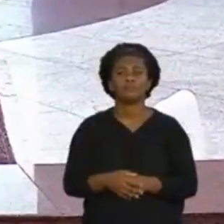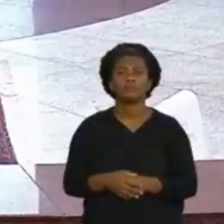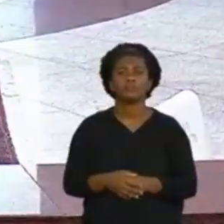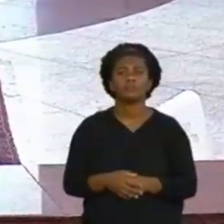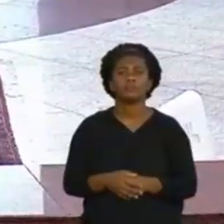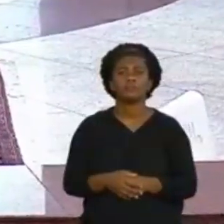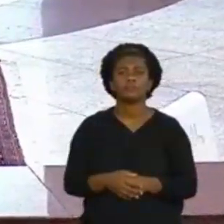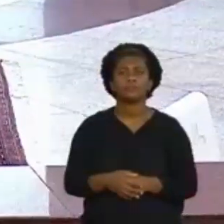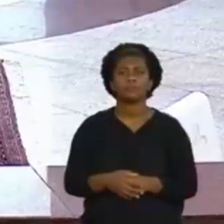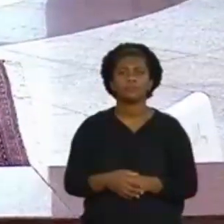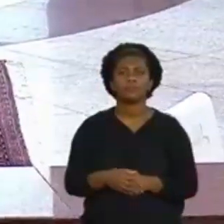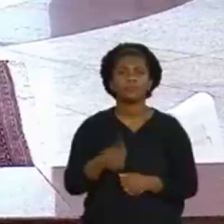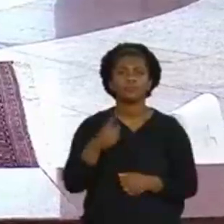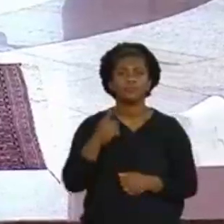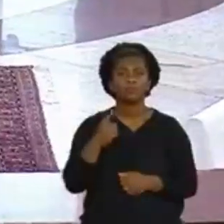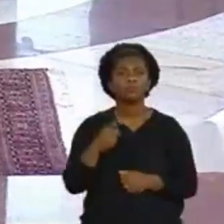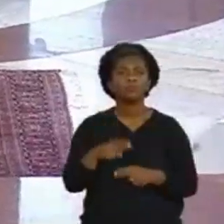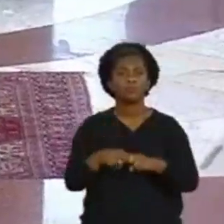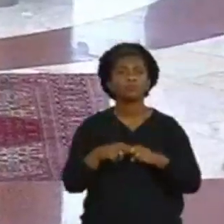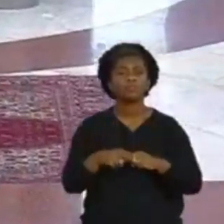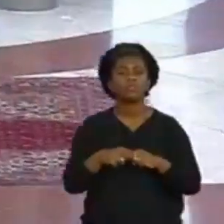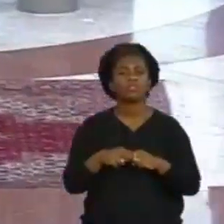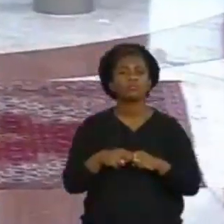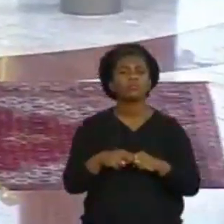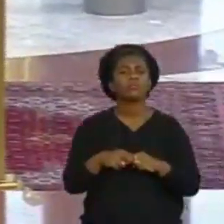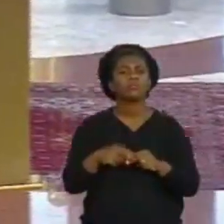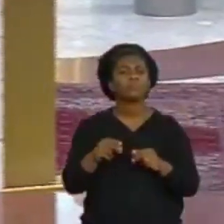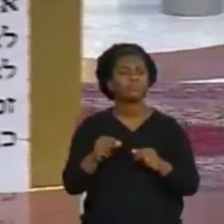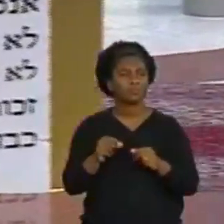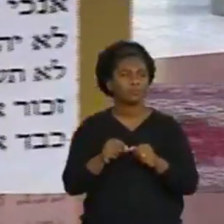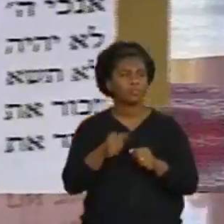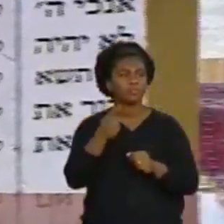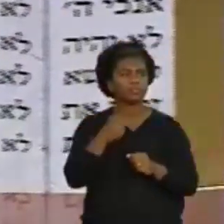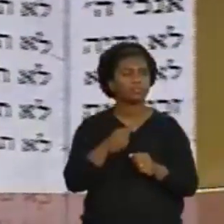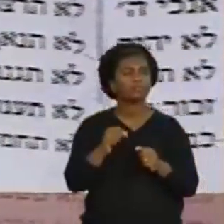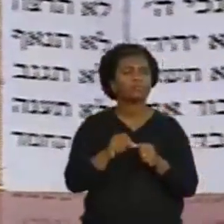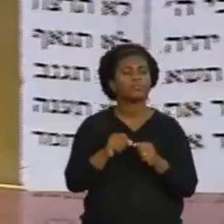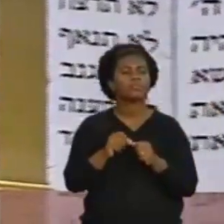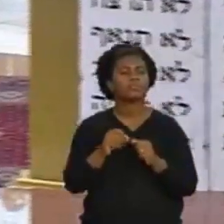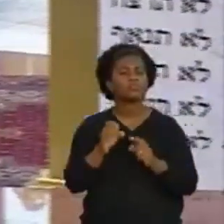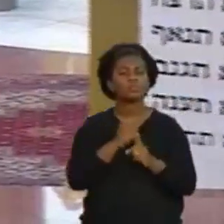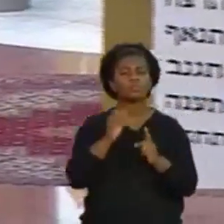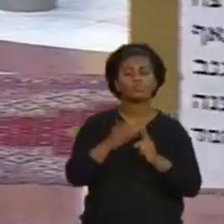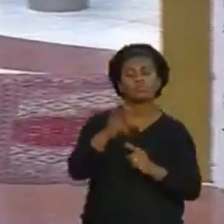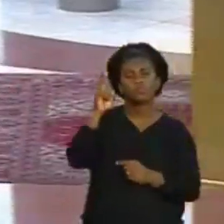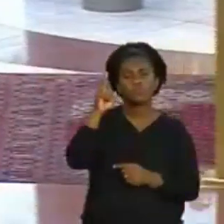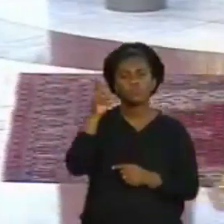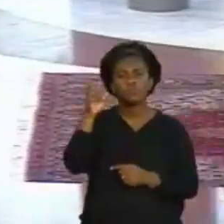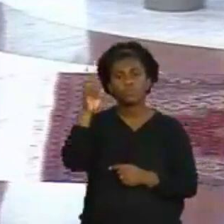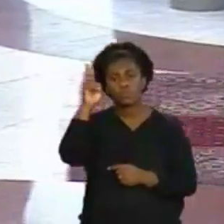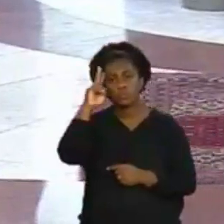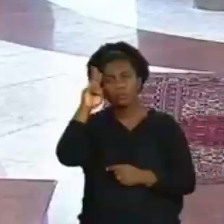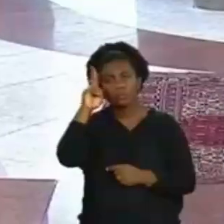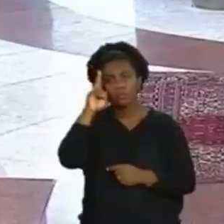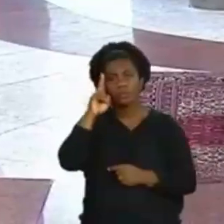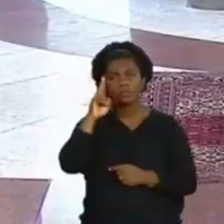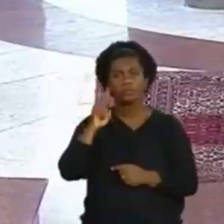Um dos motivos que me leva a fazer o culto de segunda-feira,